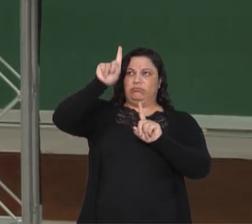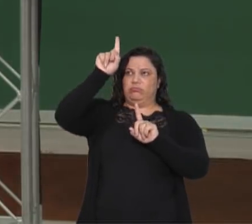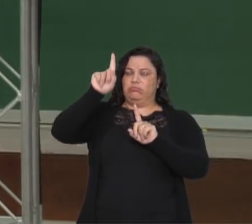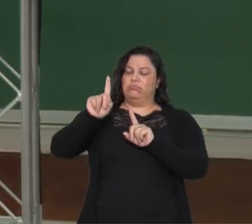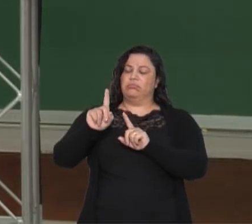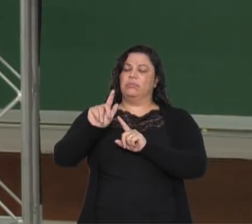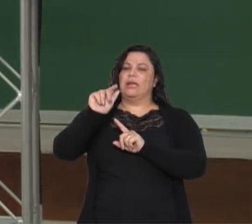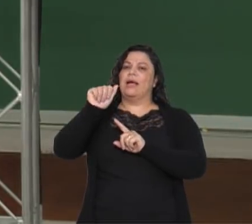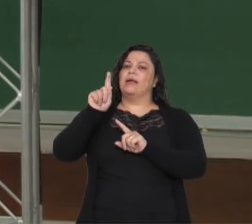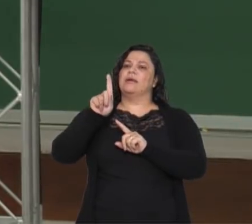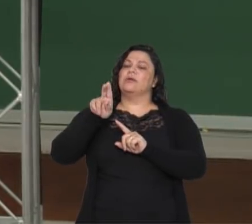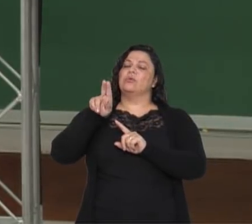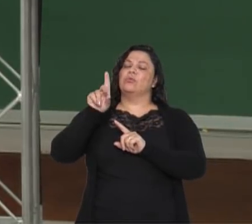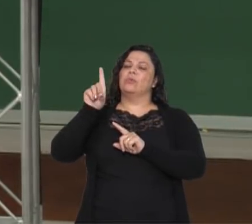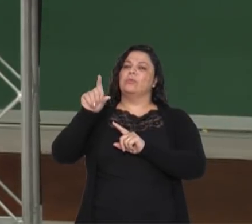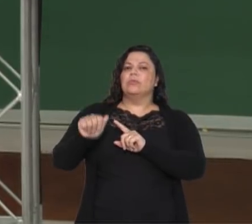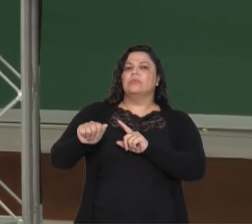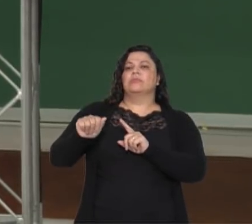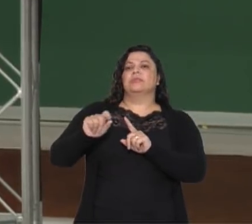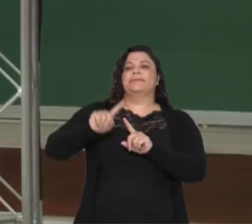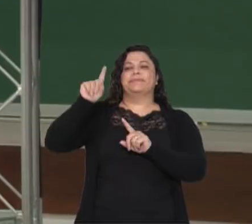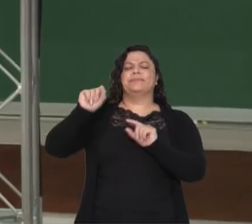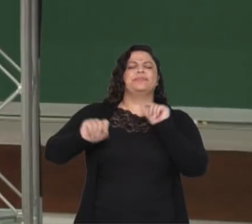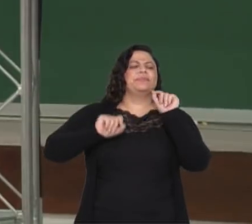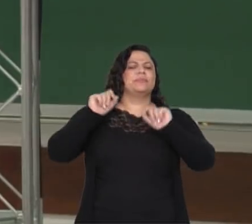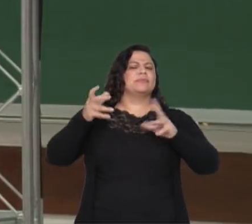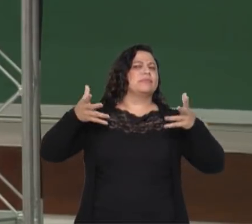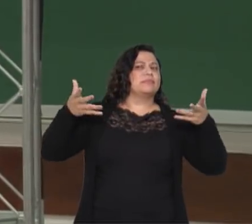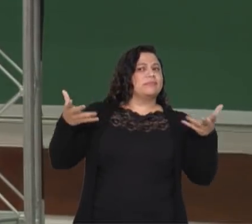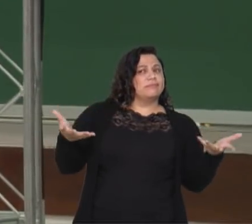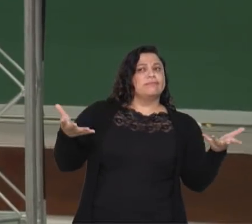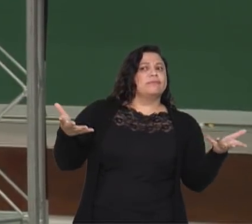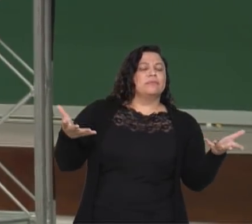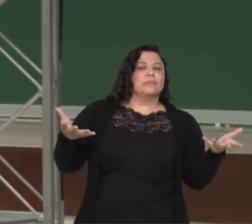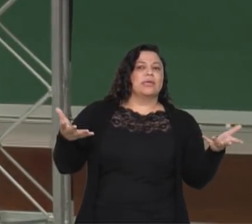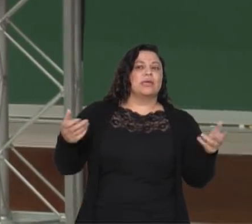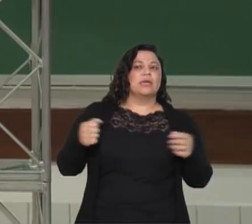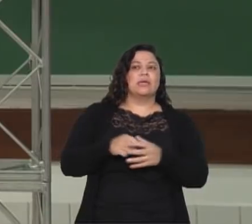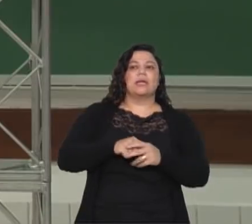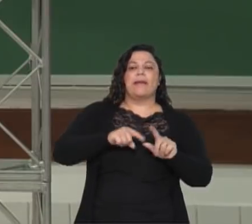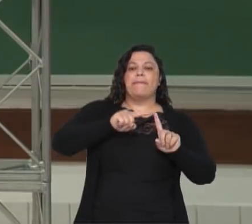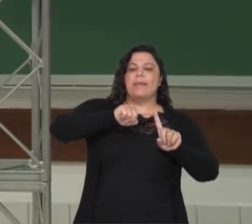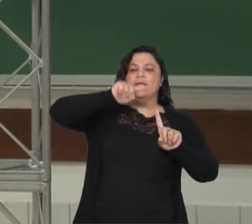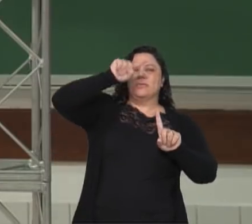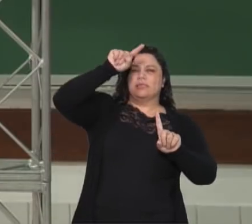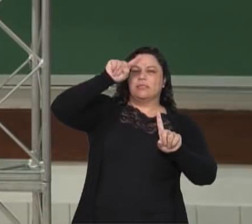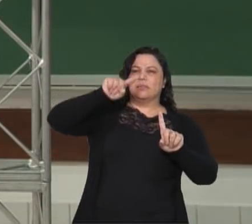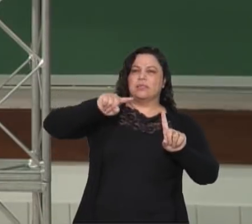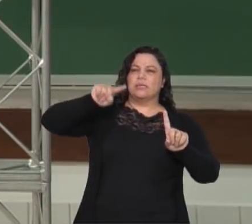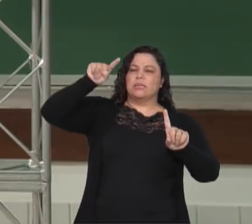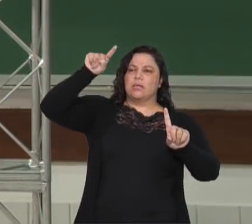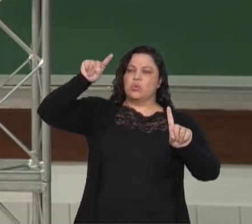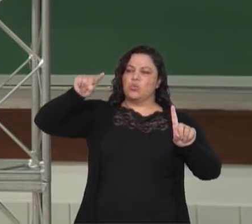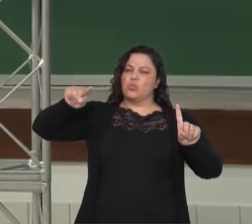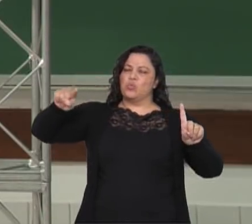Vou mostrar para vocês o que seria, assim, um som mais longo.